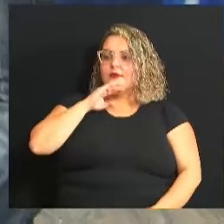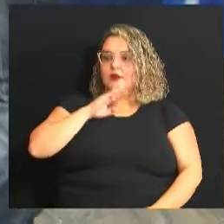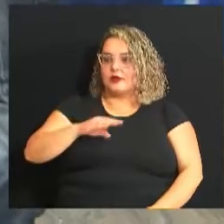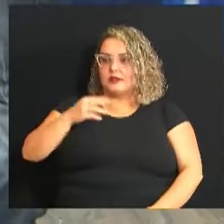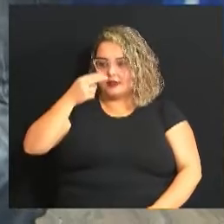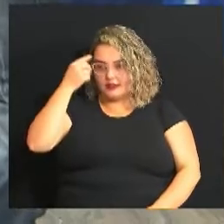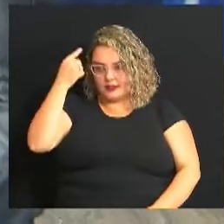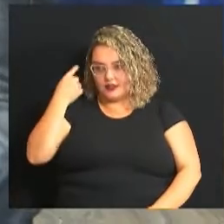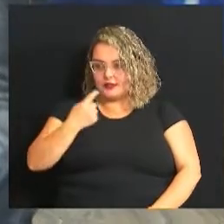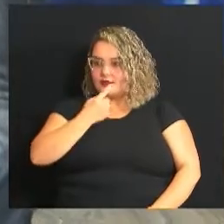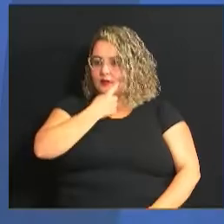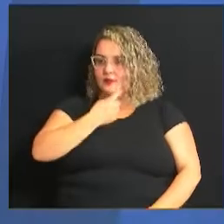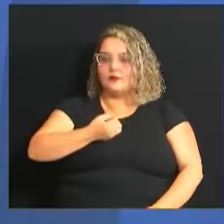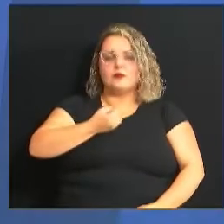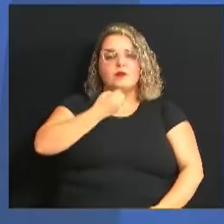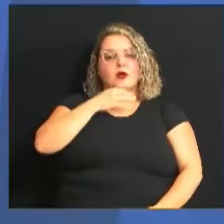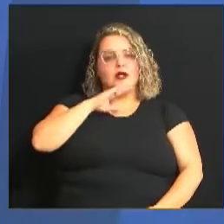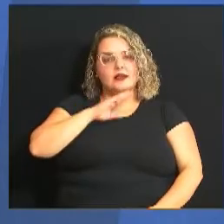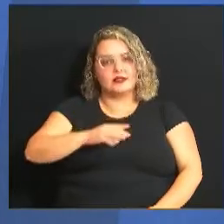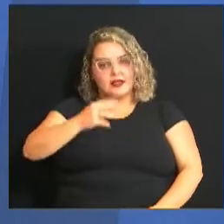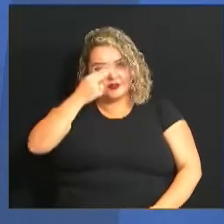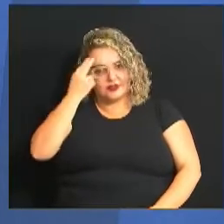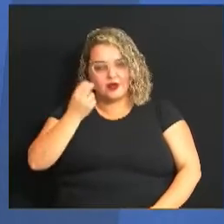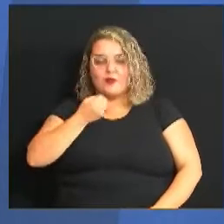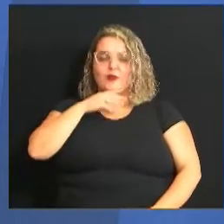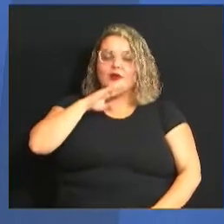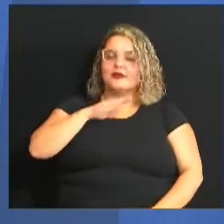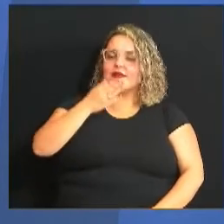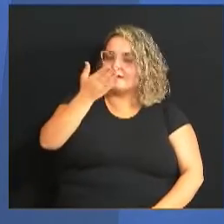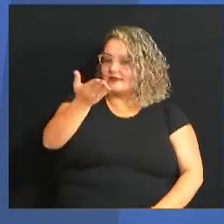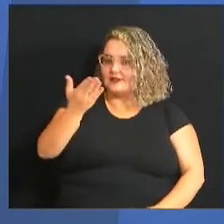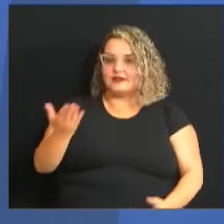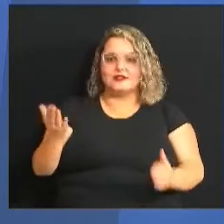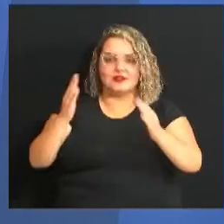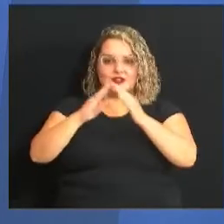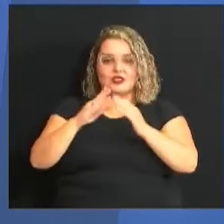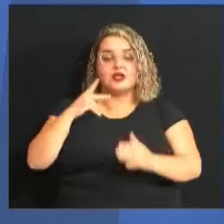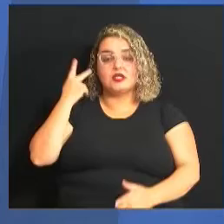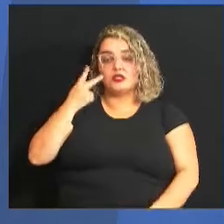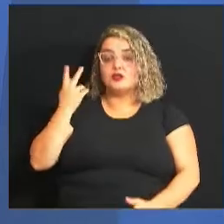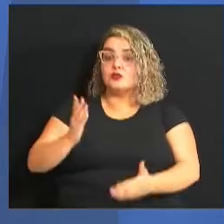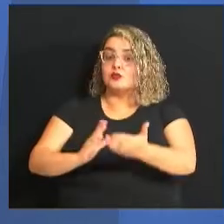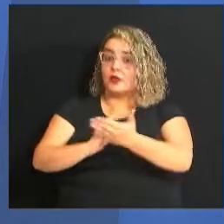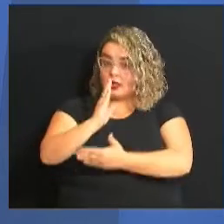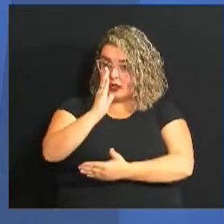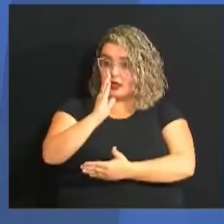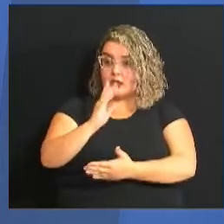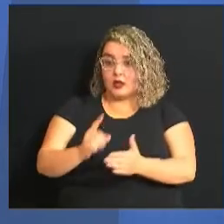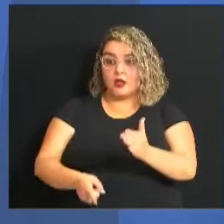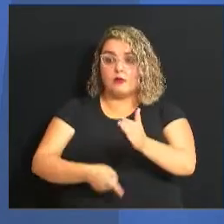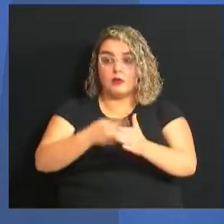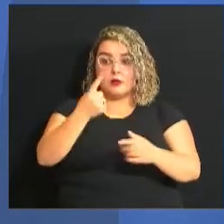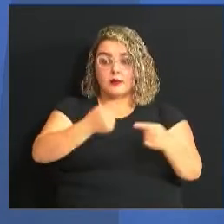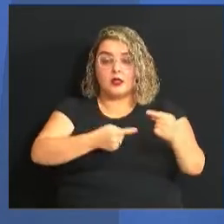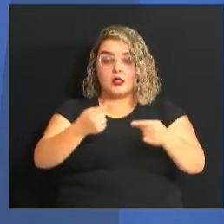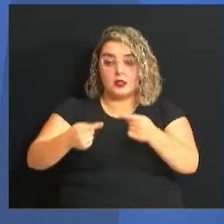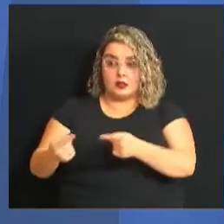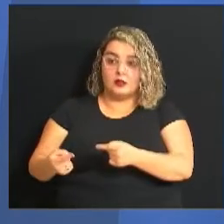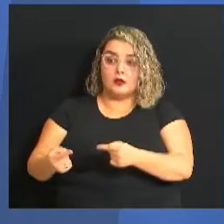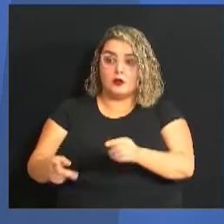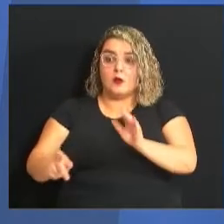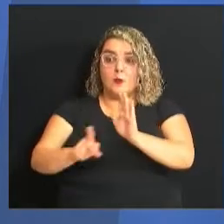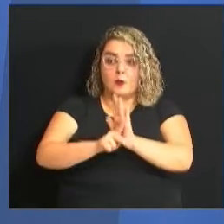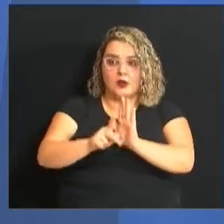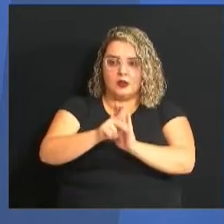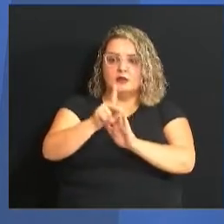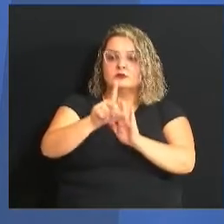Mirna. Boa tarde, Gabriel. Boa tarde a você aí de casa. E os vereadores aprovaram em primeira discussão o projeto de